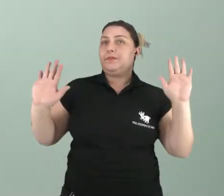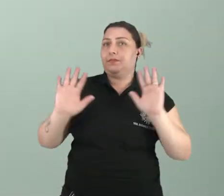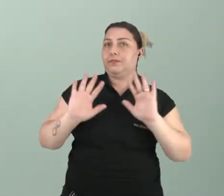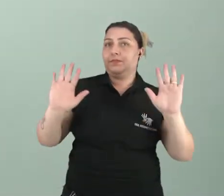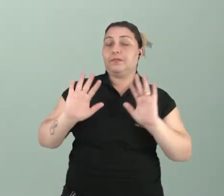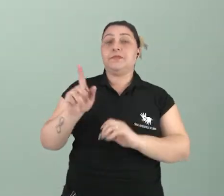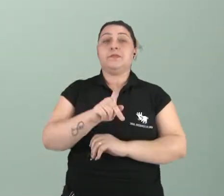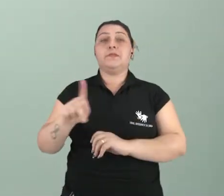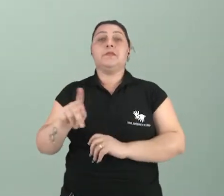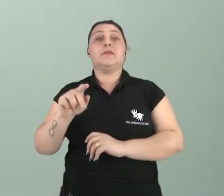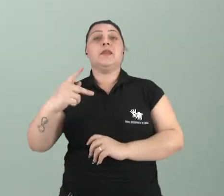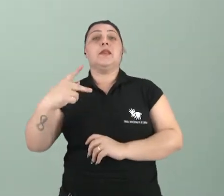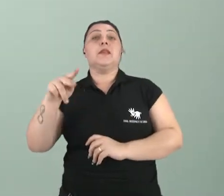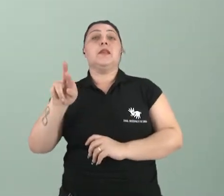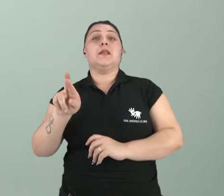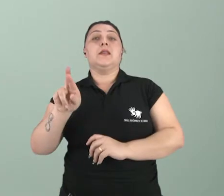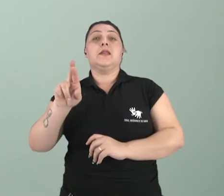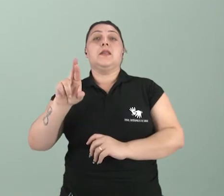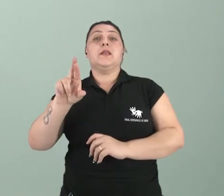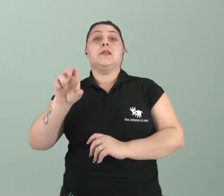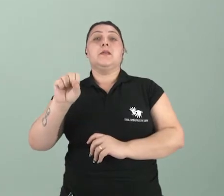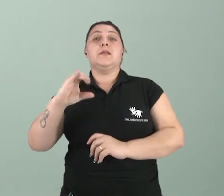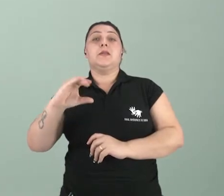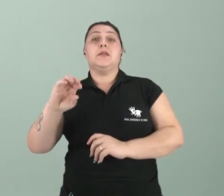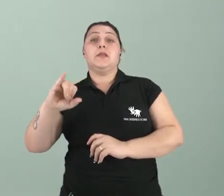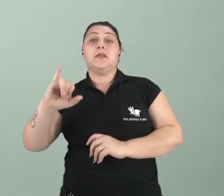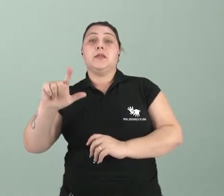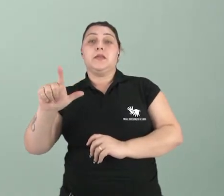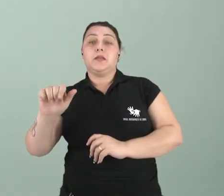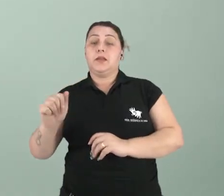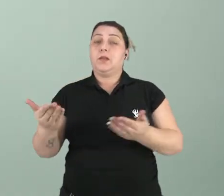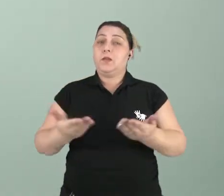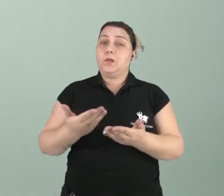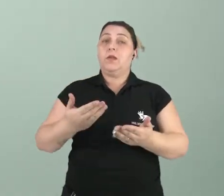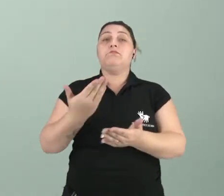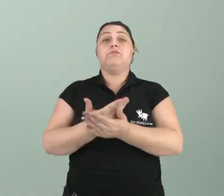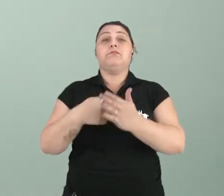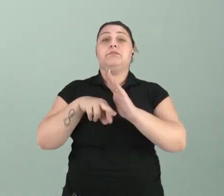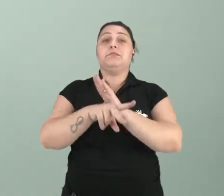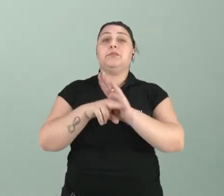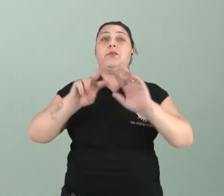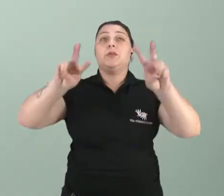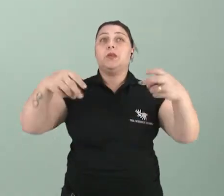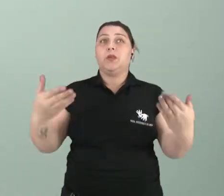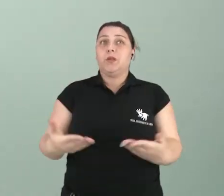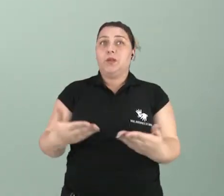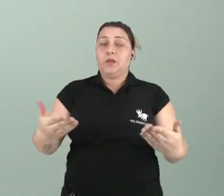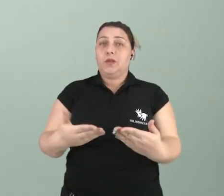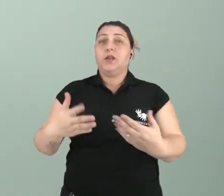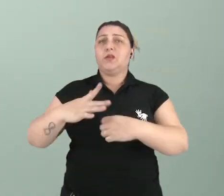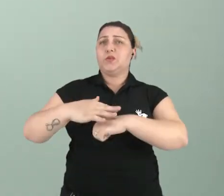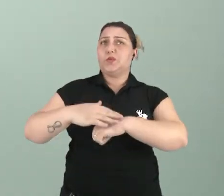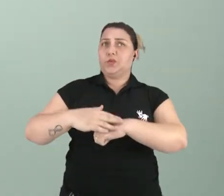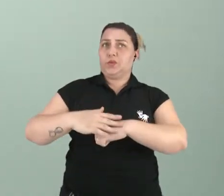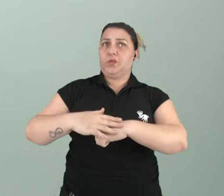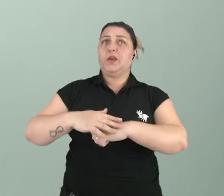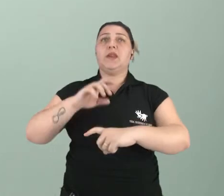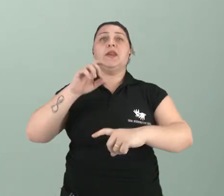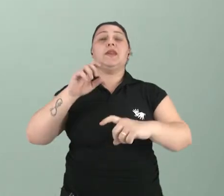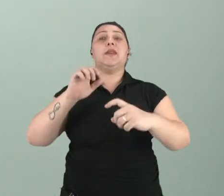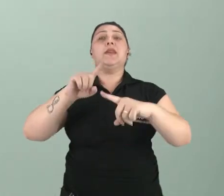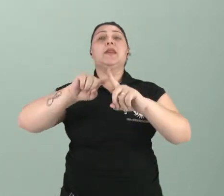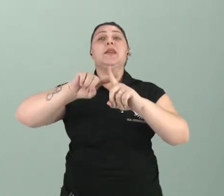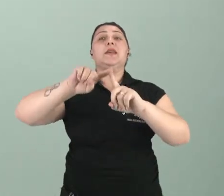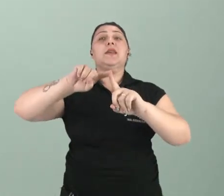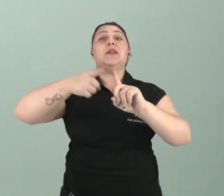Olá, eu sou a professora Priscila e hoje nós teremos mais uma aula de biologia. Bom, o tema de hoje será DSTs e a gravidez